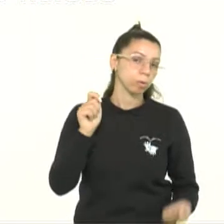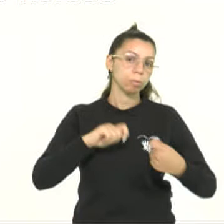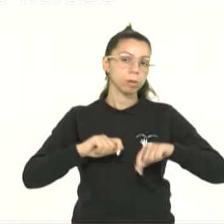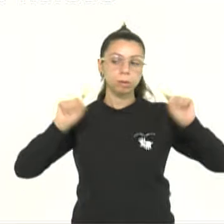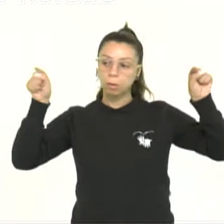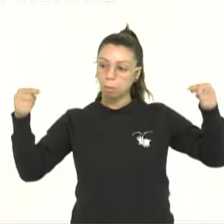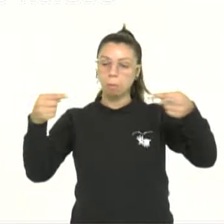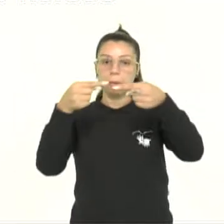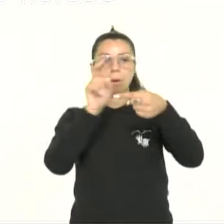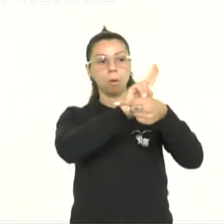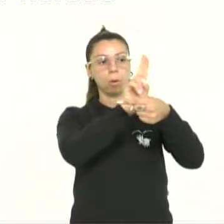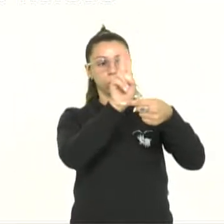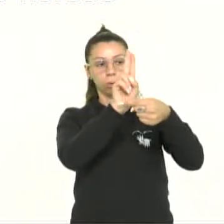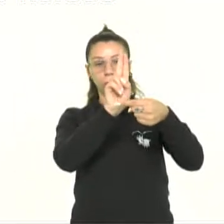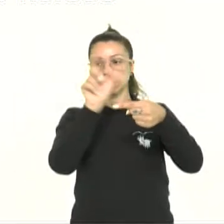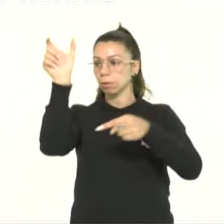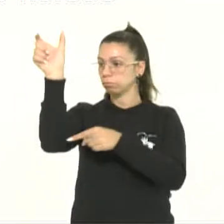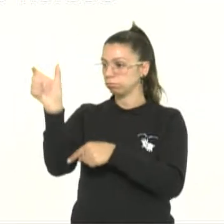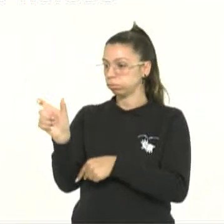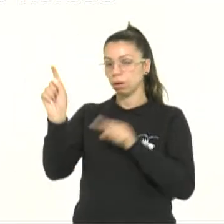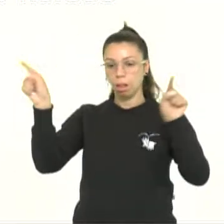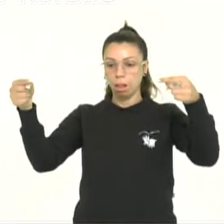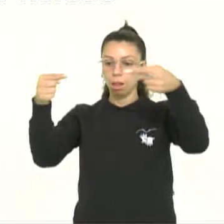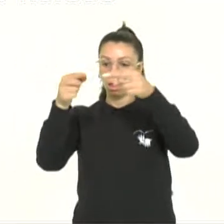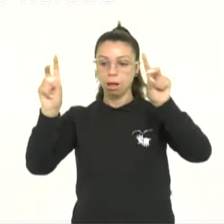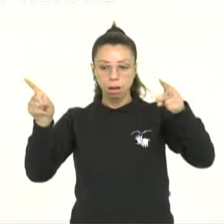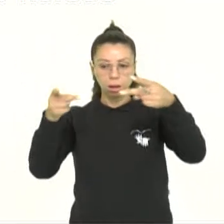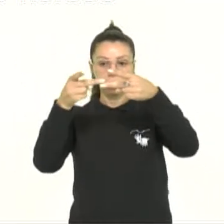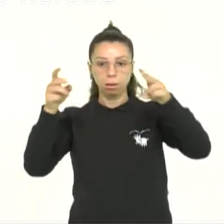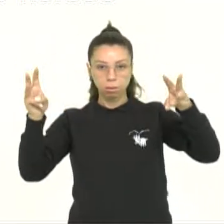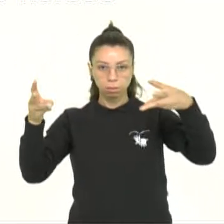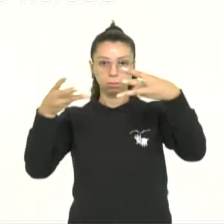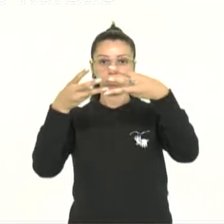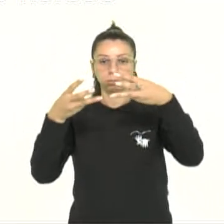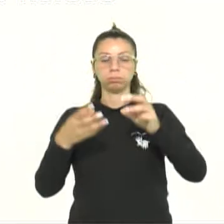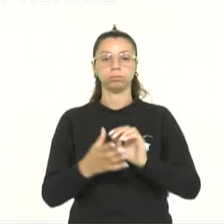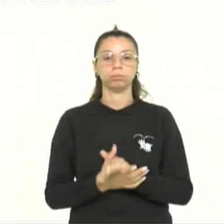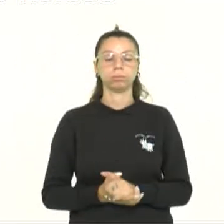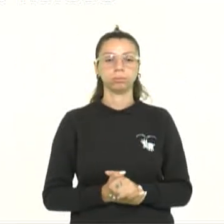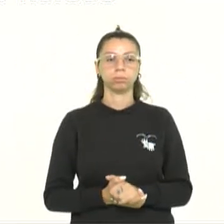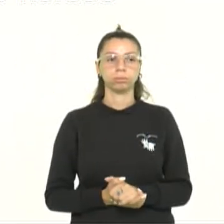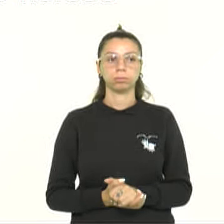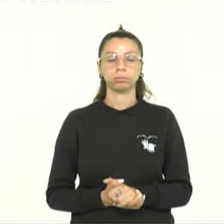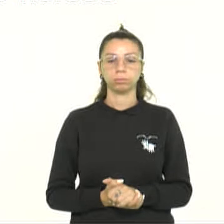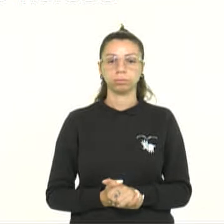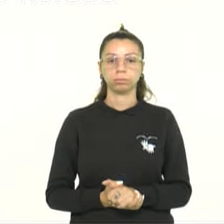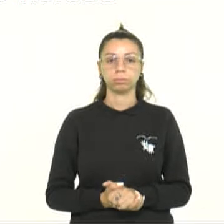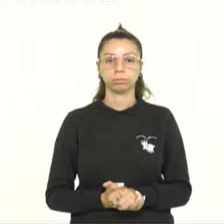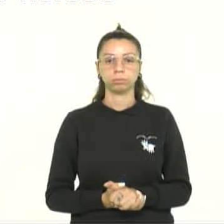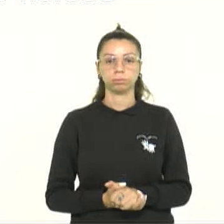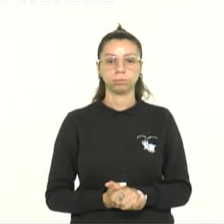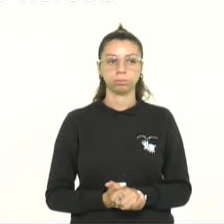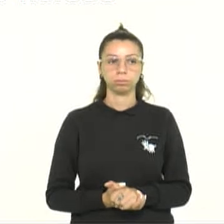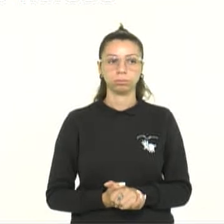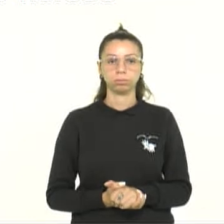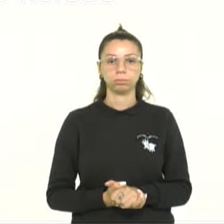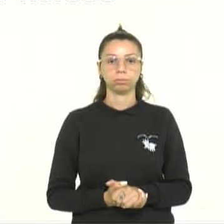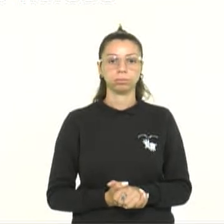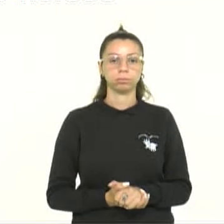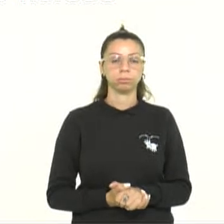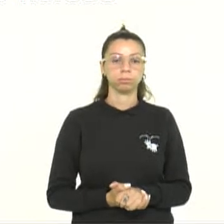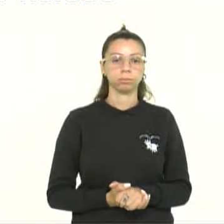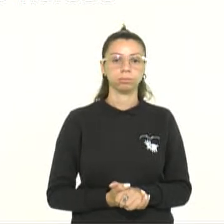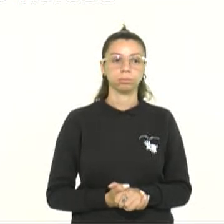colocar ali conforme o que o texto disse. Teve problemas físicos, se quedou sordo ou cego.